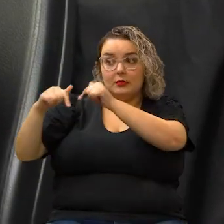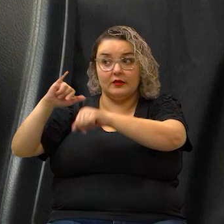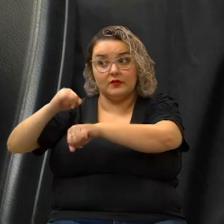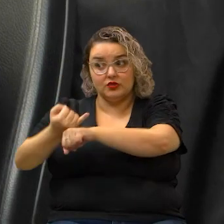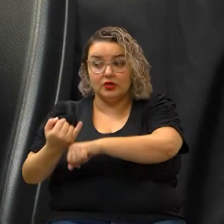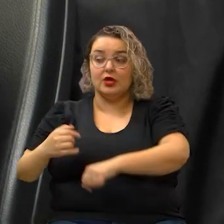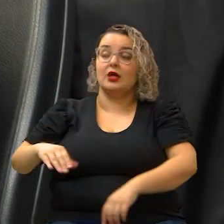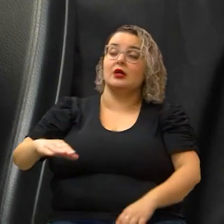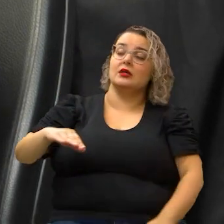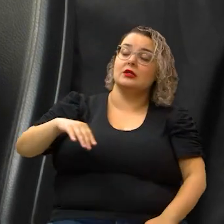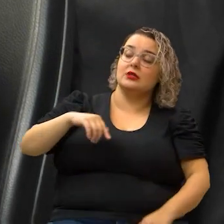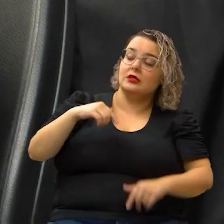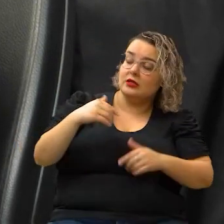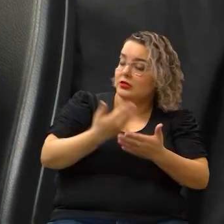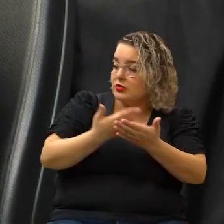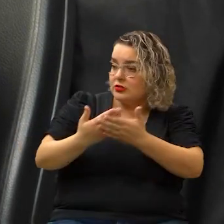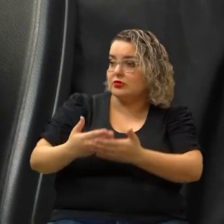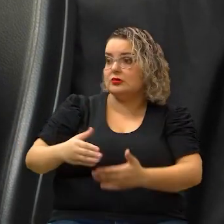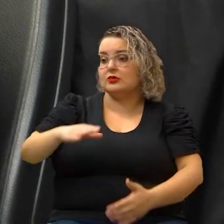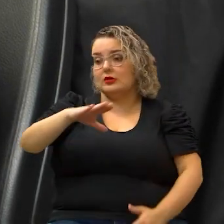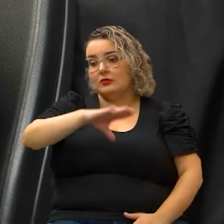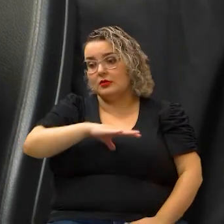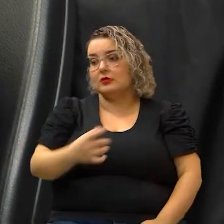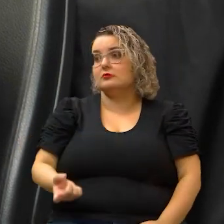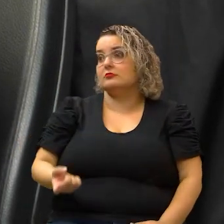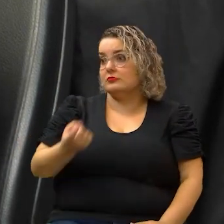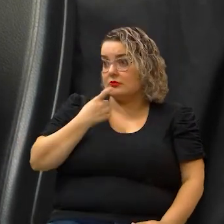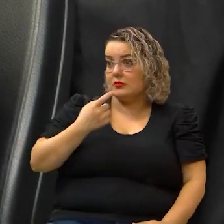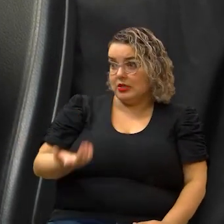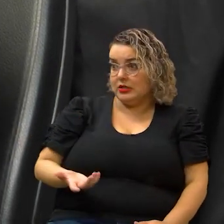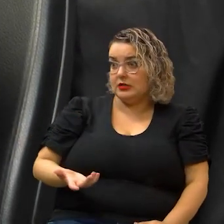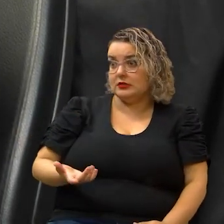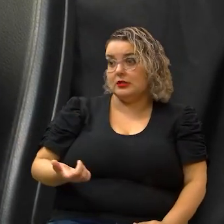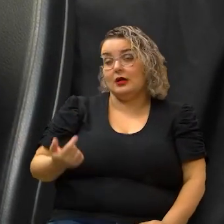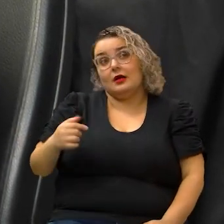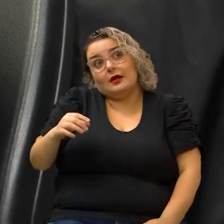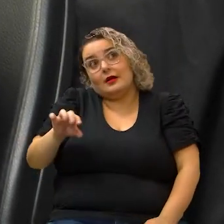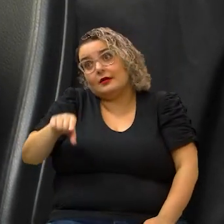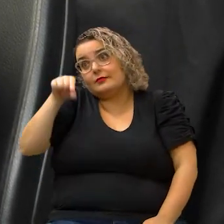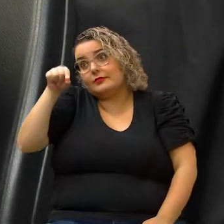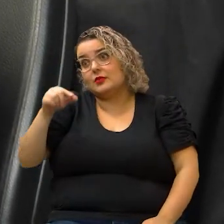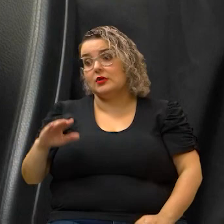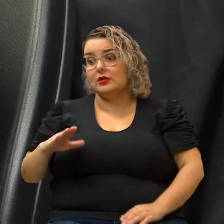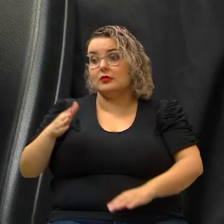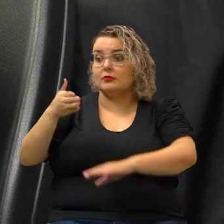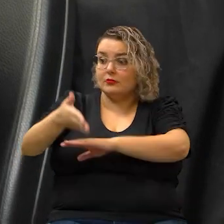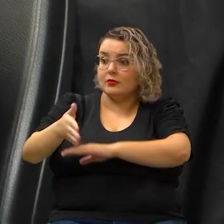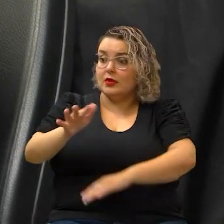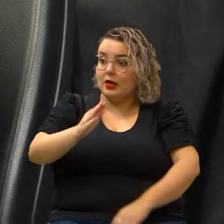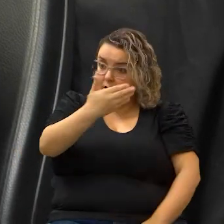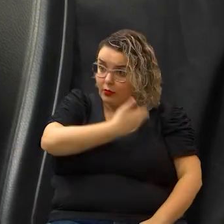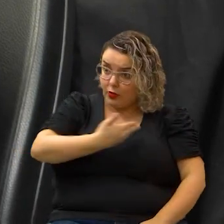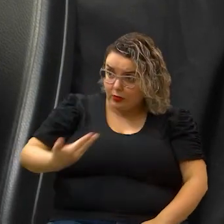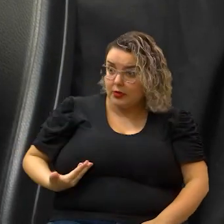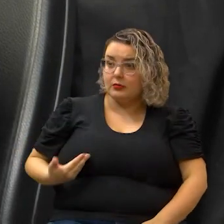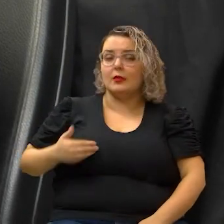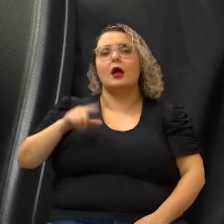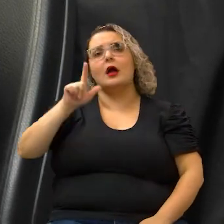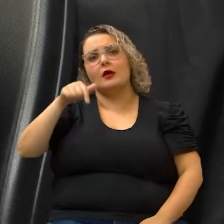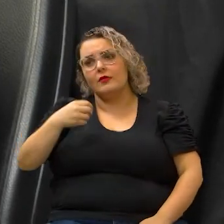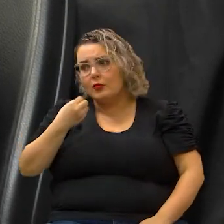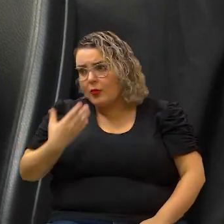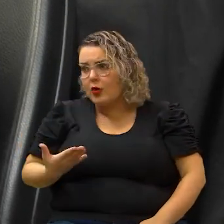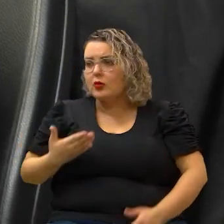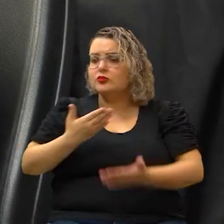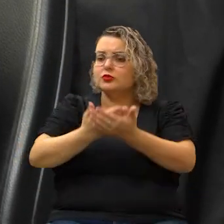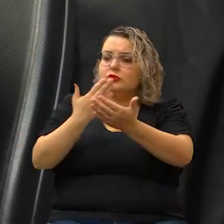a solução é entrar numa escola pública, né? Porque eu não conseguiria pagar. Isso foi bom para mim, porque aí eu estudei bastante e entrei no curso